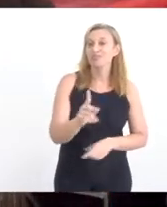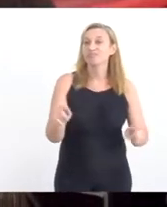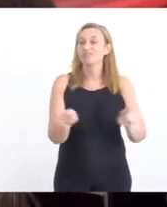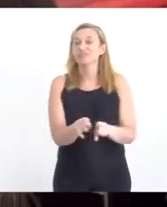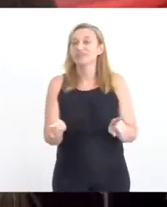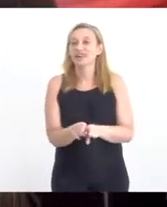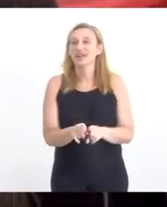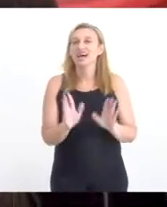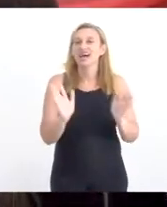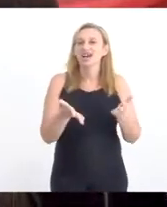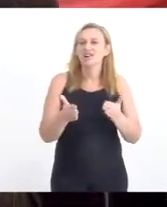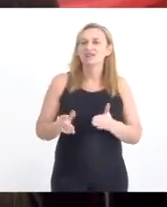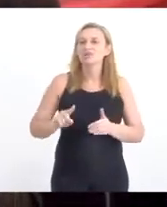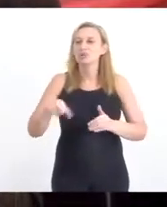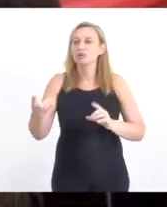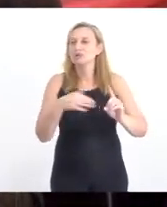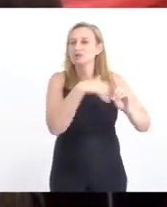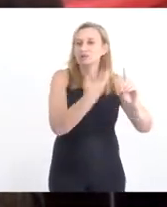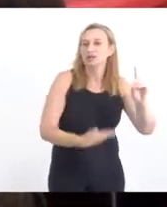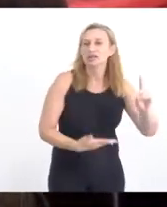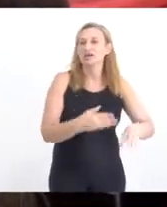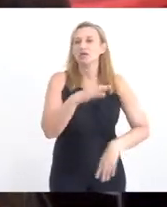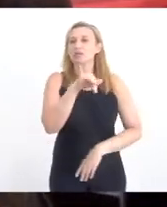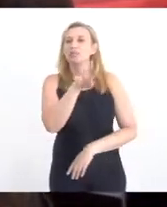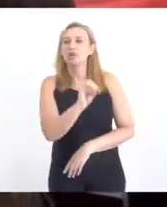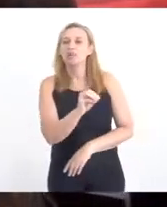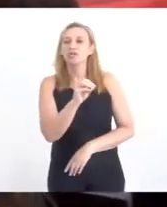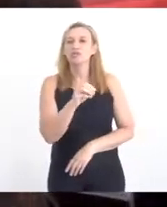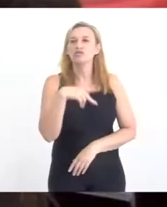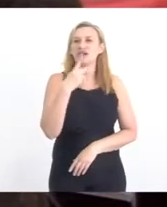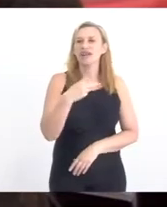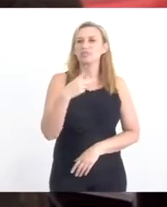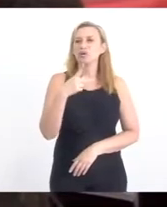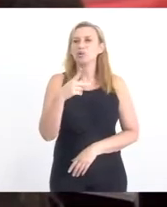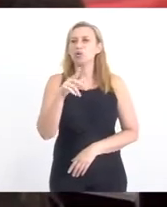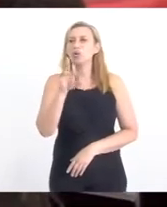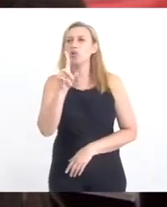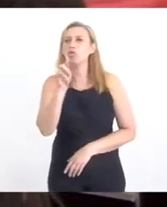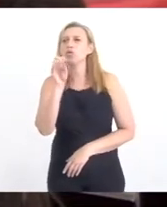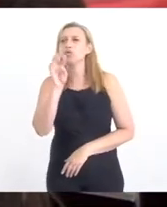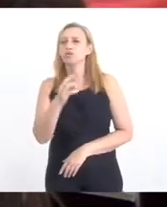então agora próximo do homenageado o bloco Fala meu louro bom